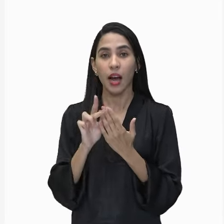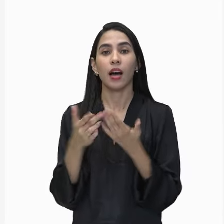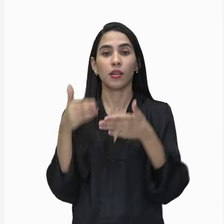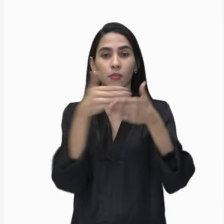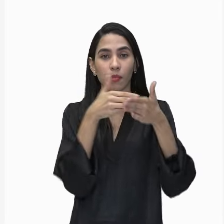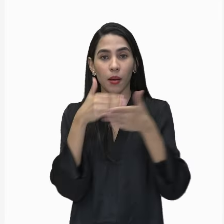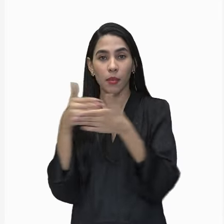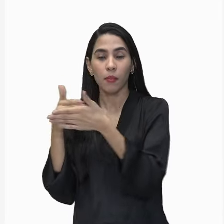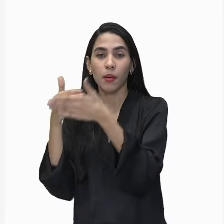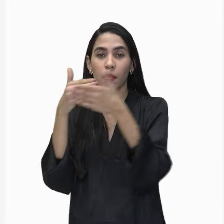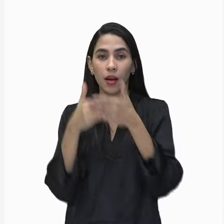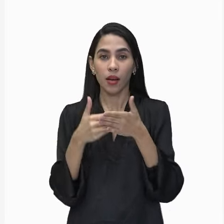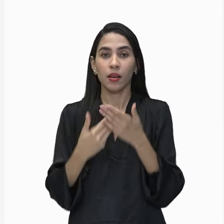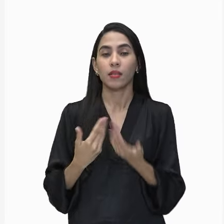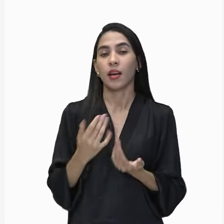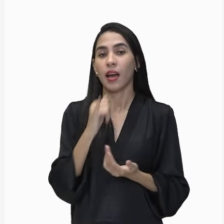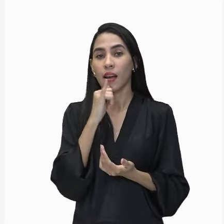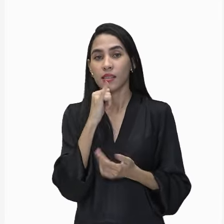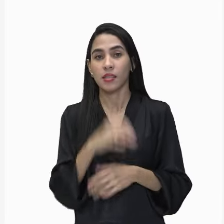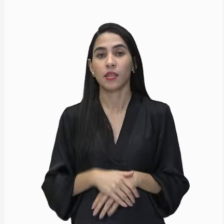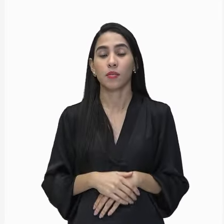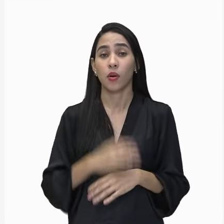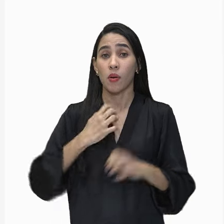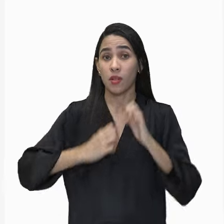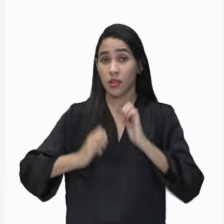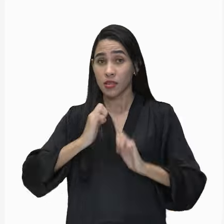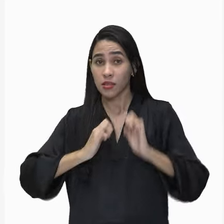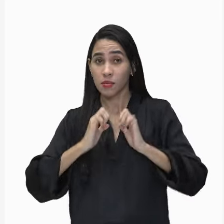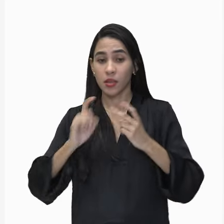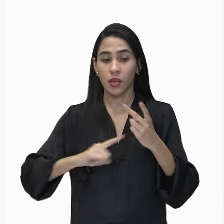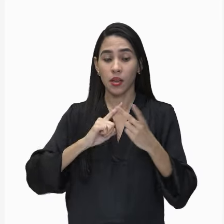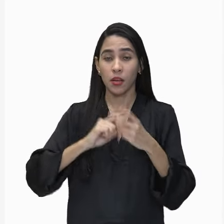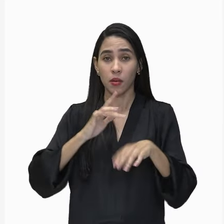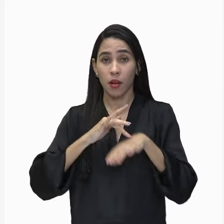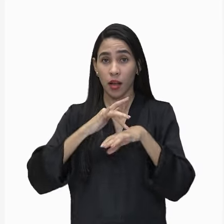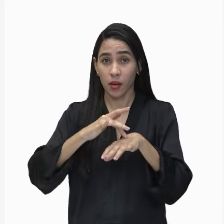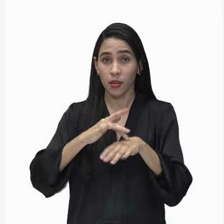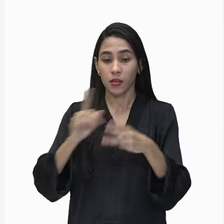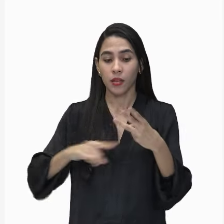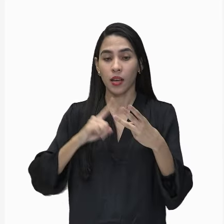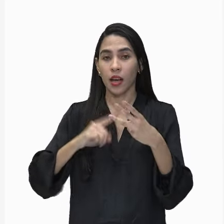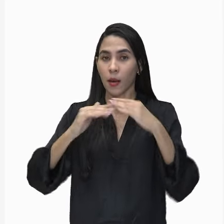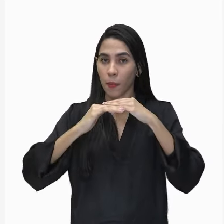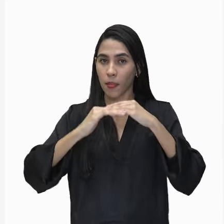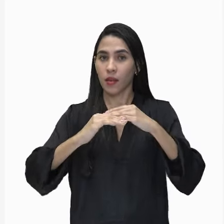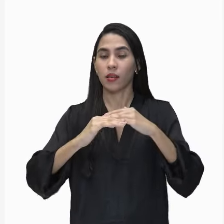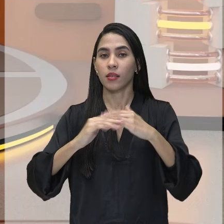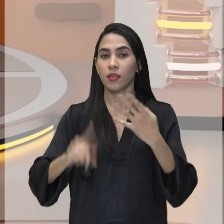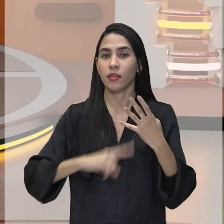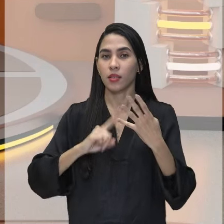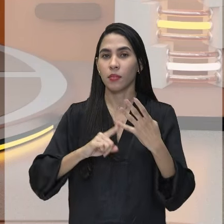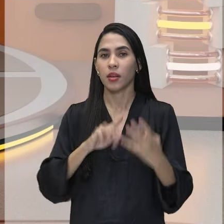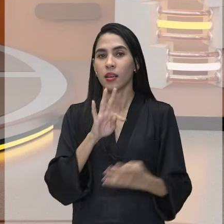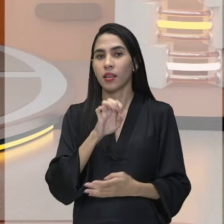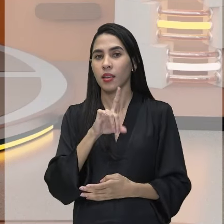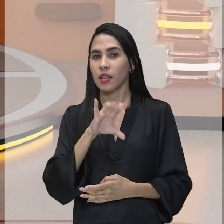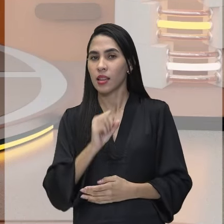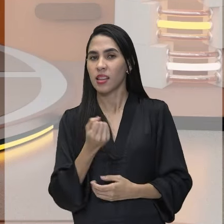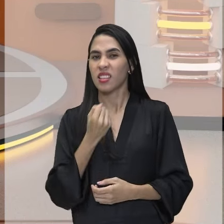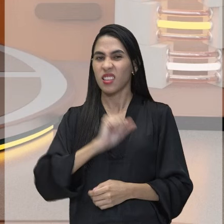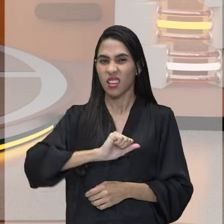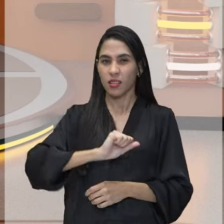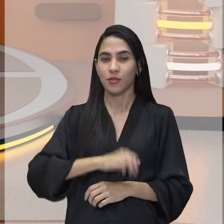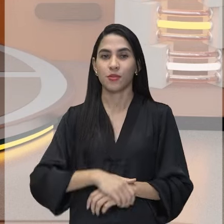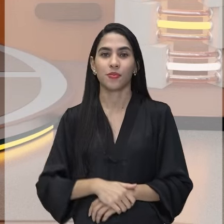obstáculos vitais, como o desespero, o absurdo, a alienação e o tédio.